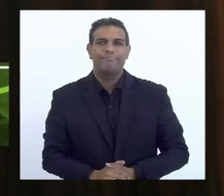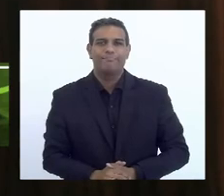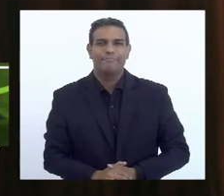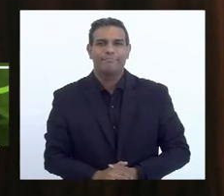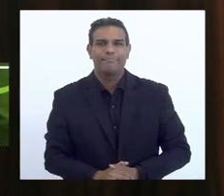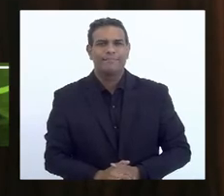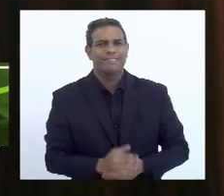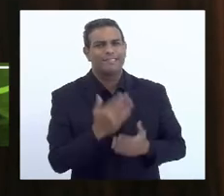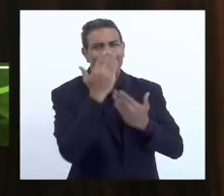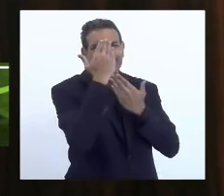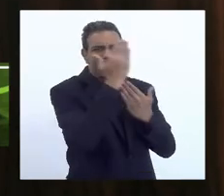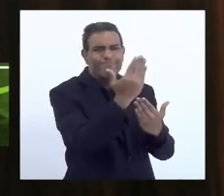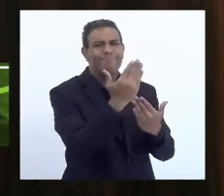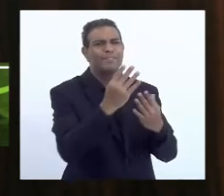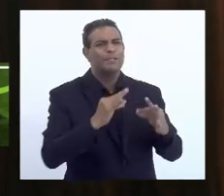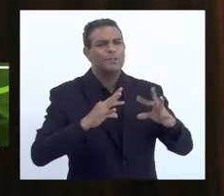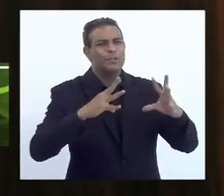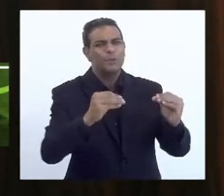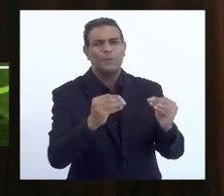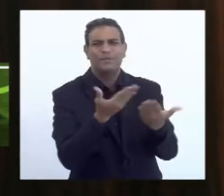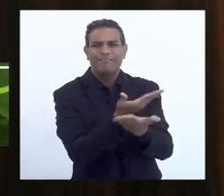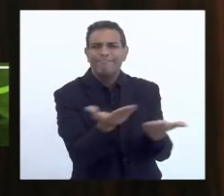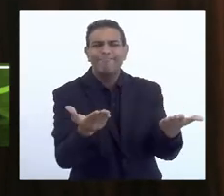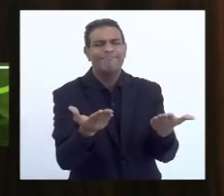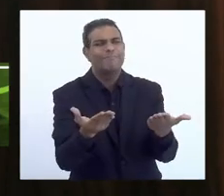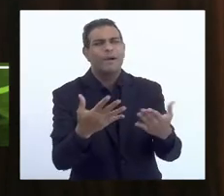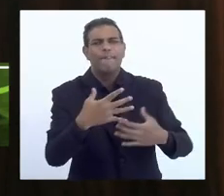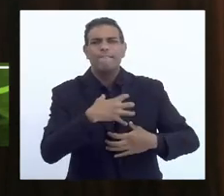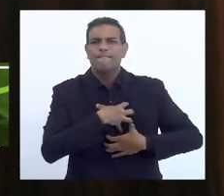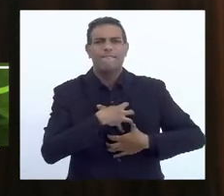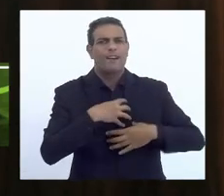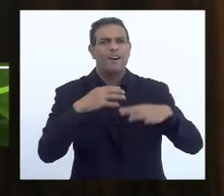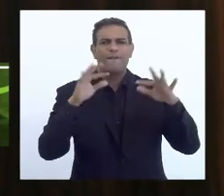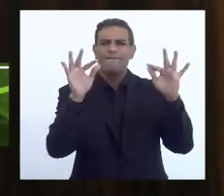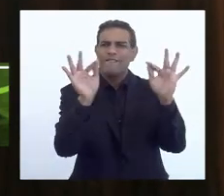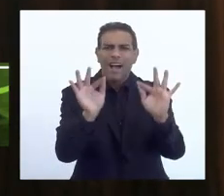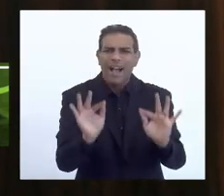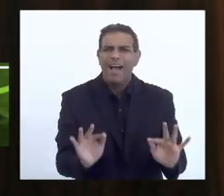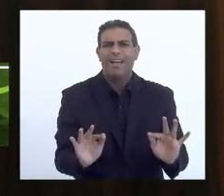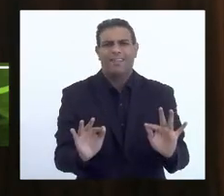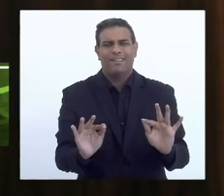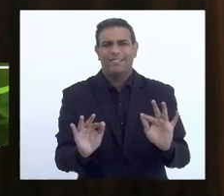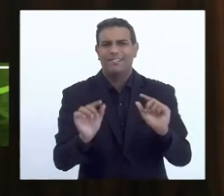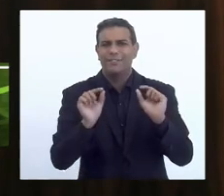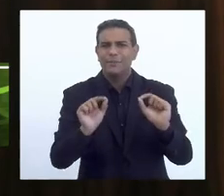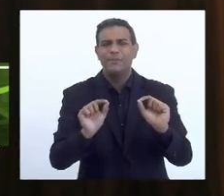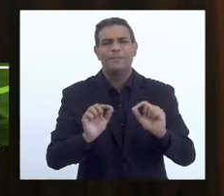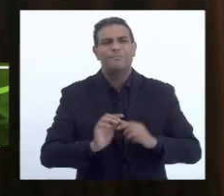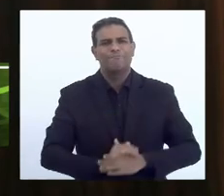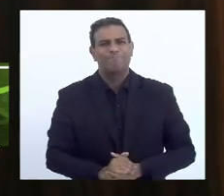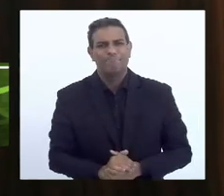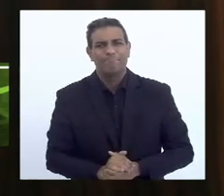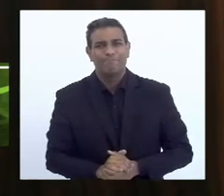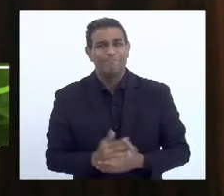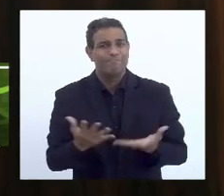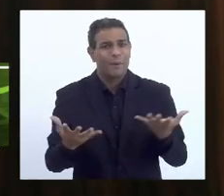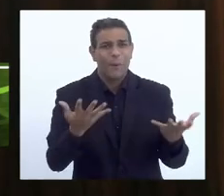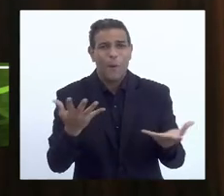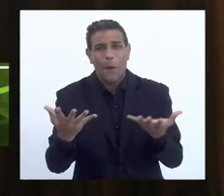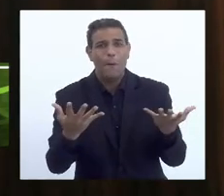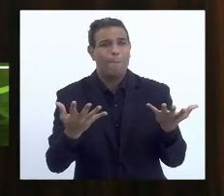Querida Rejane, querida Renata, eu quero agradecer a vocês, eu me sinto muito lisonjeada, estava tomando água, tirei a máscara, põe máscara, tira a máscara,